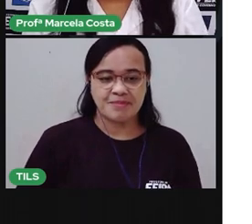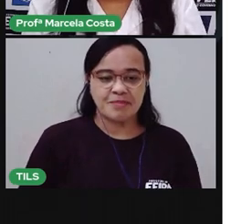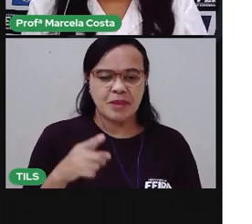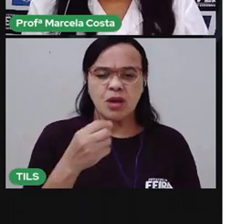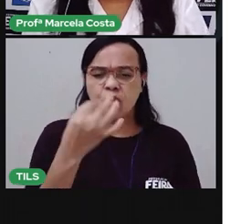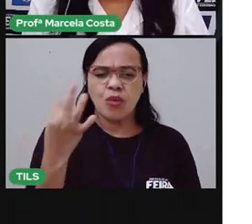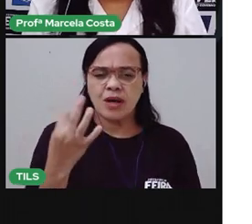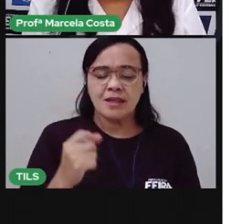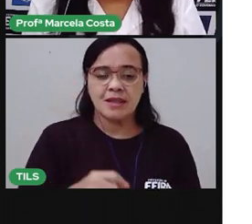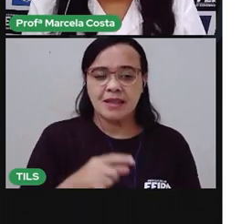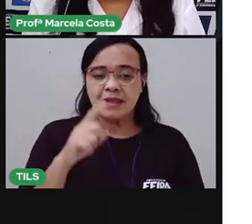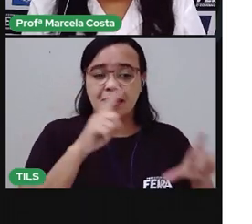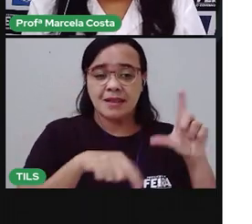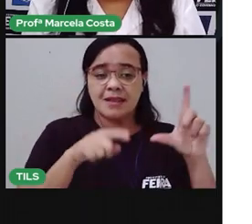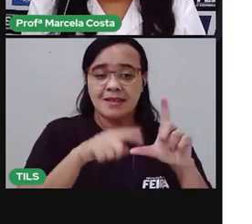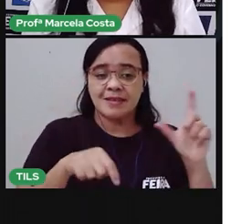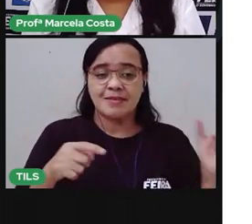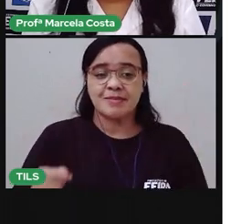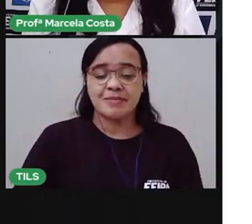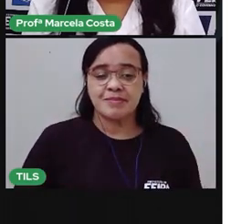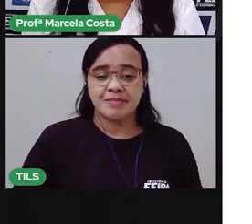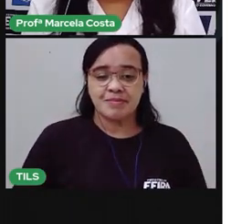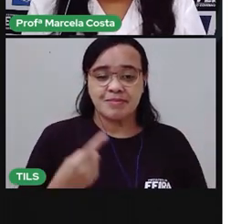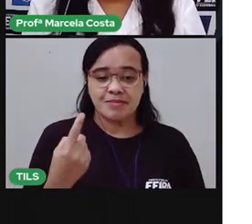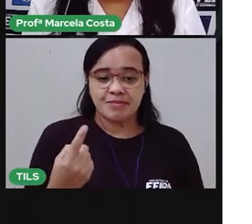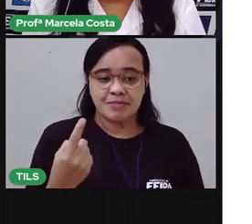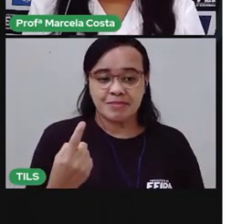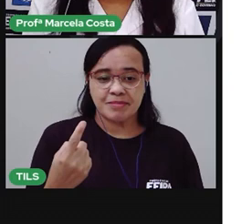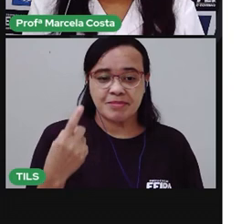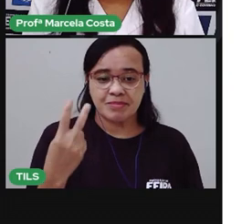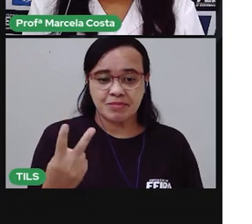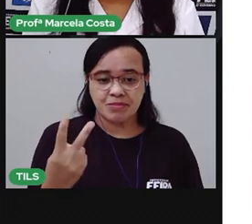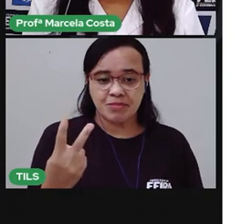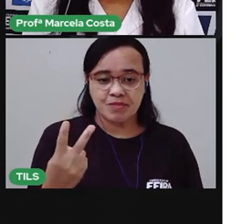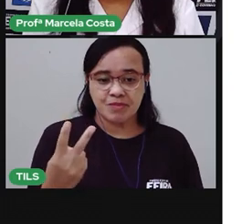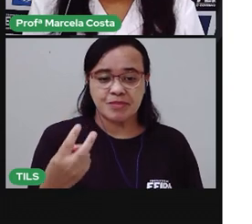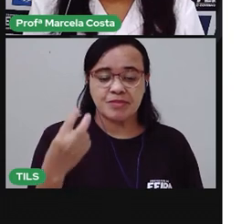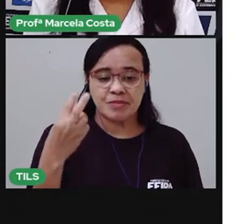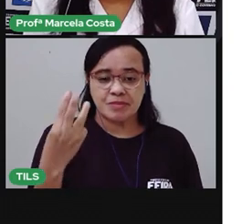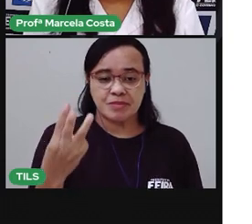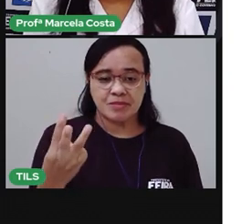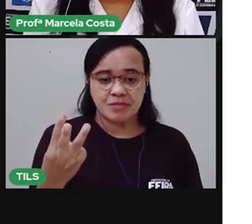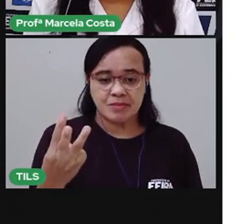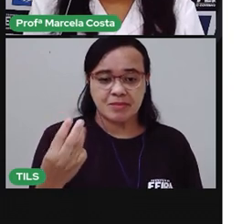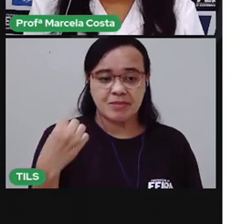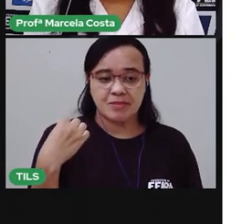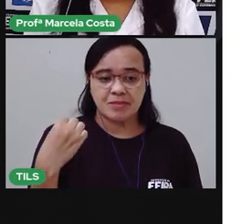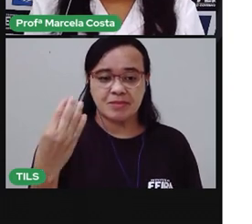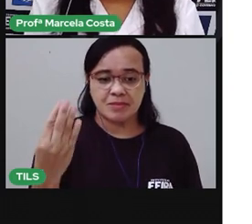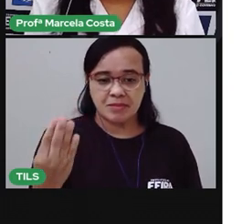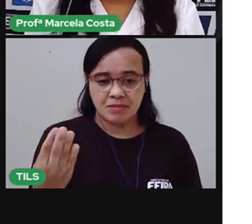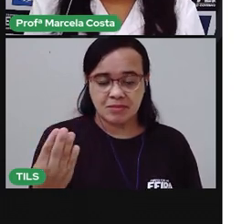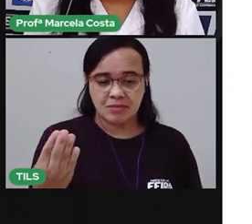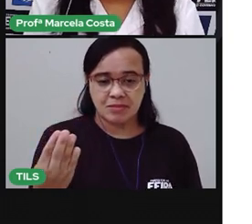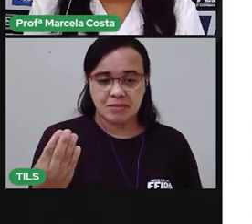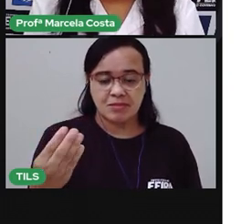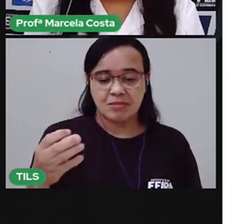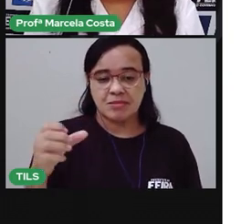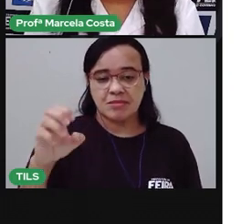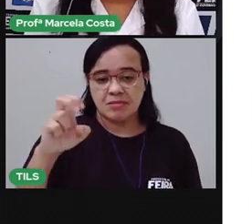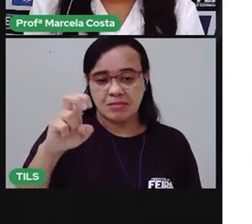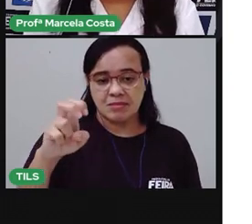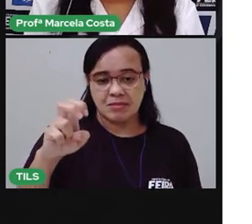letras tem essa palavra é uma duas três quatro